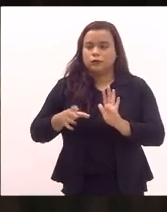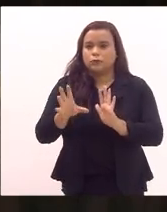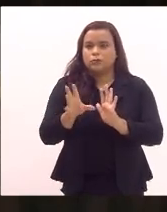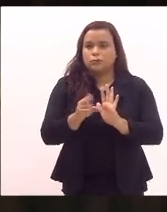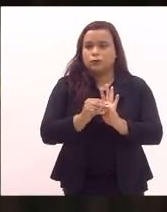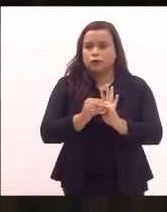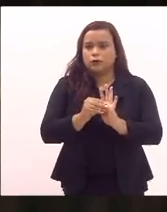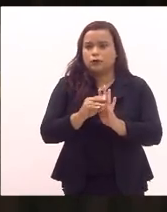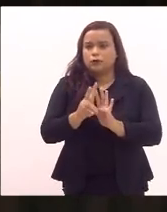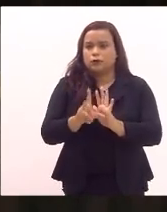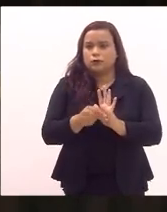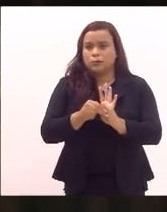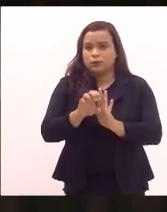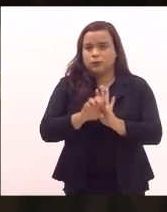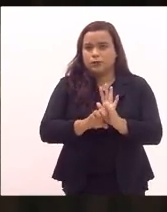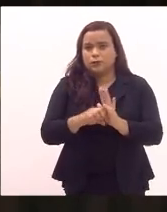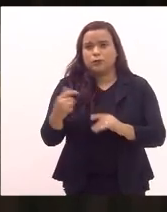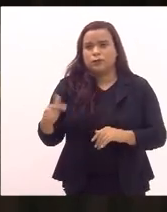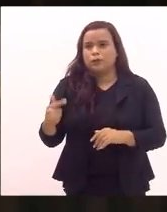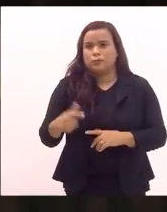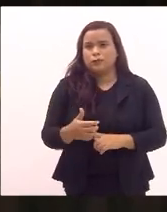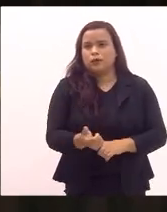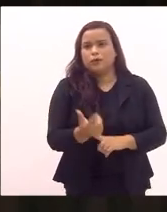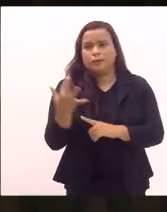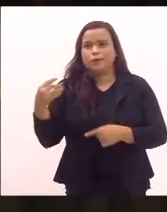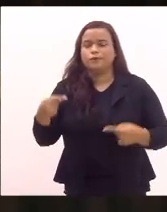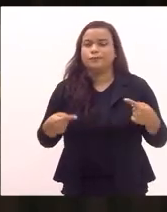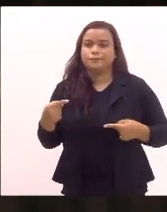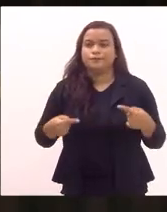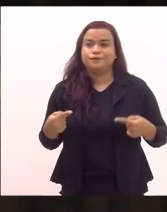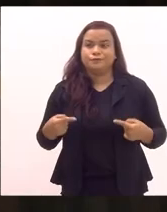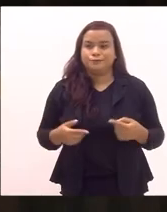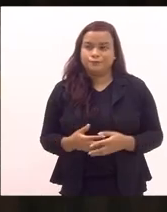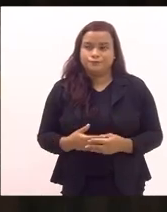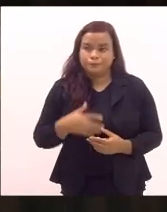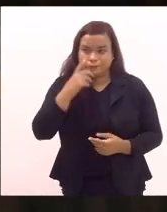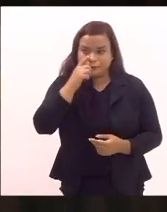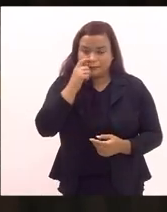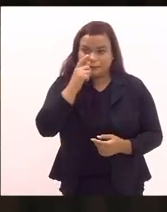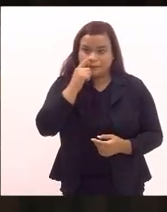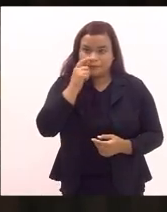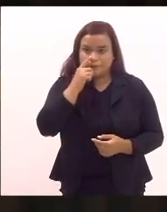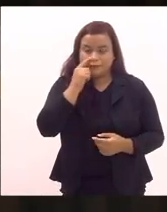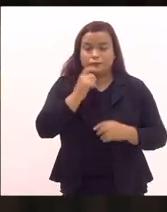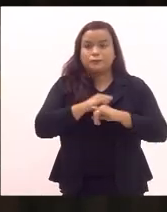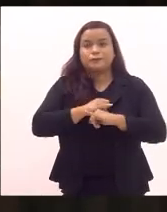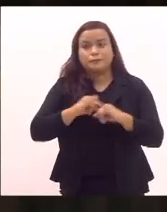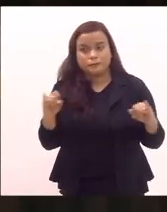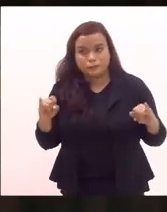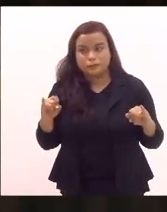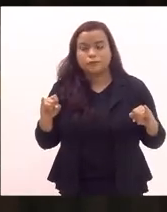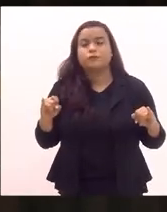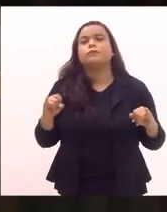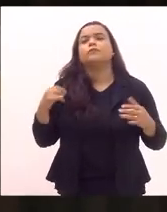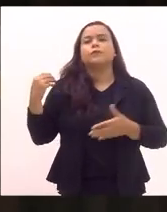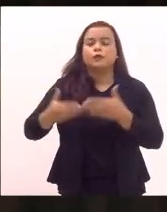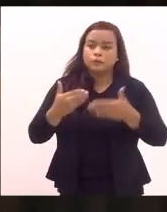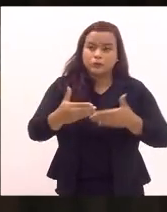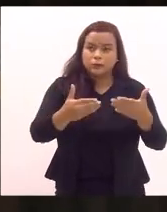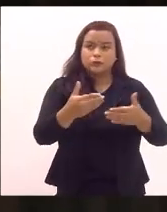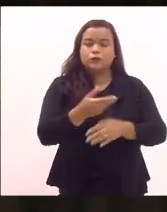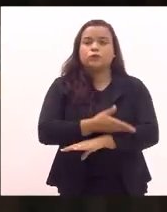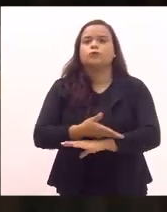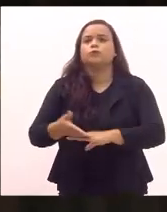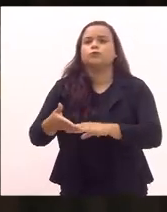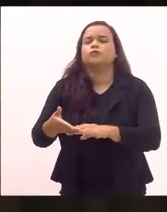emendas e não akoro de qualquer forma não akoro para deliberação anuncio em tramitação ordinária